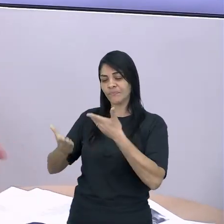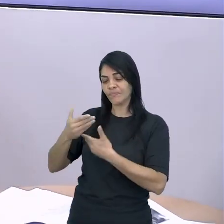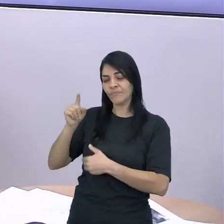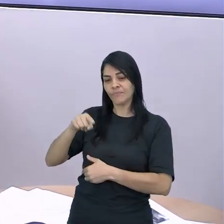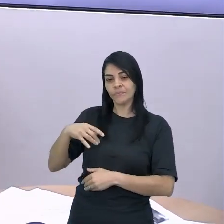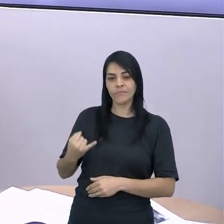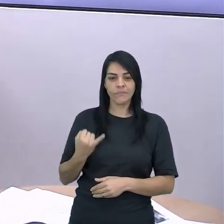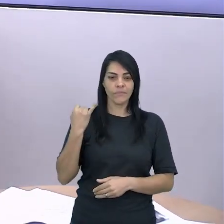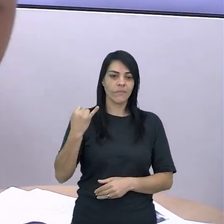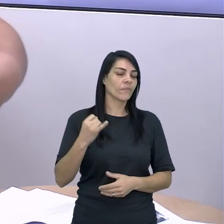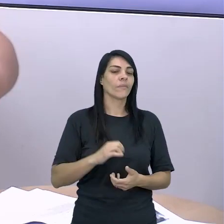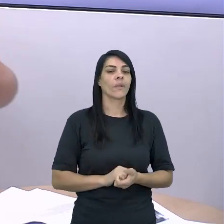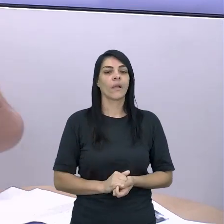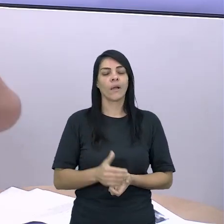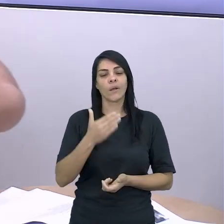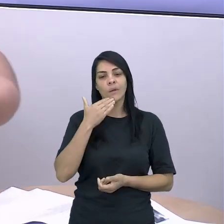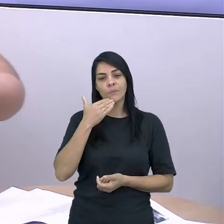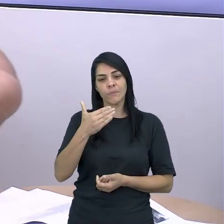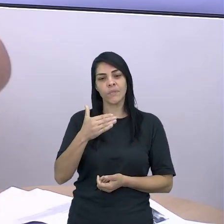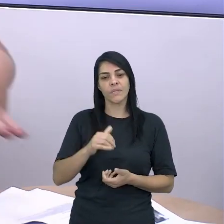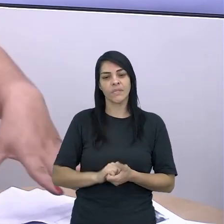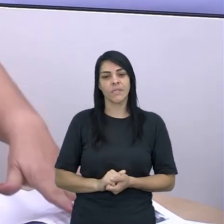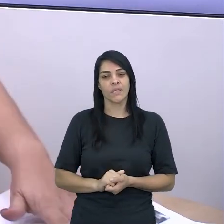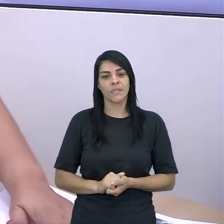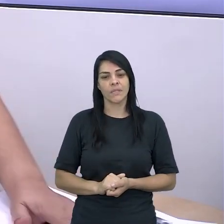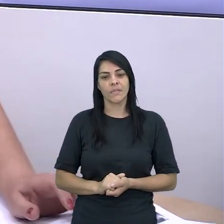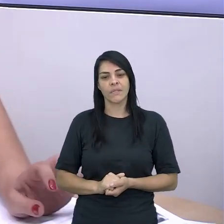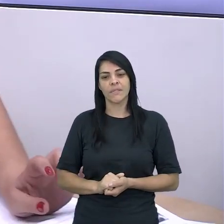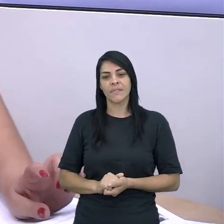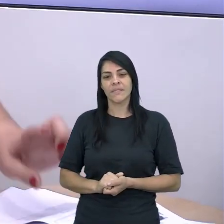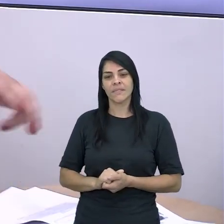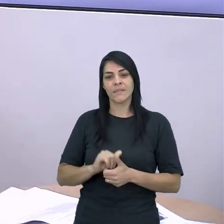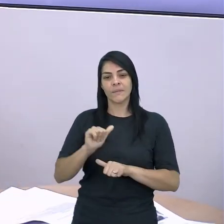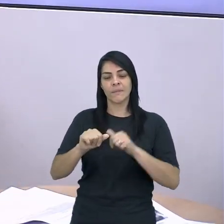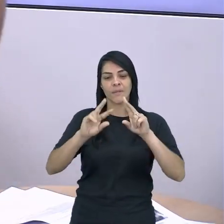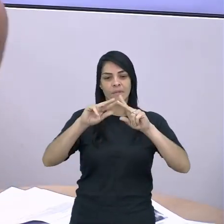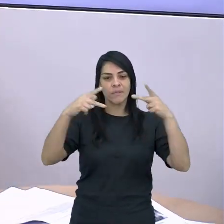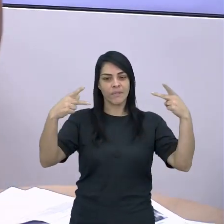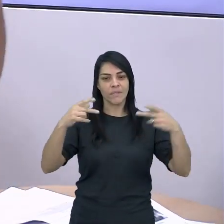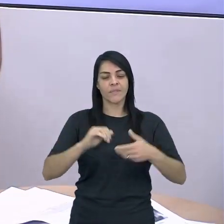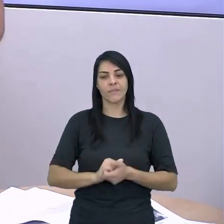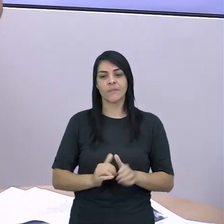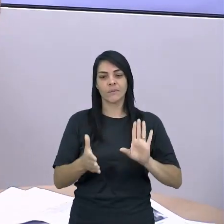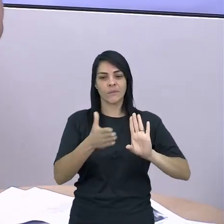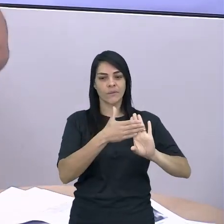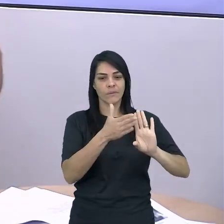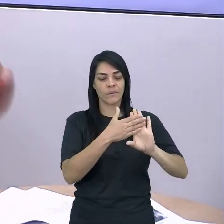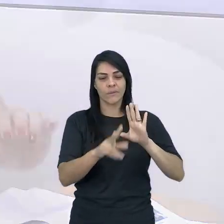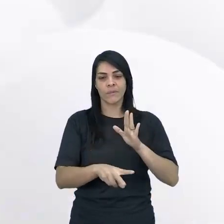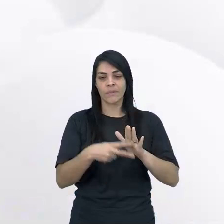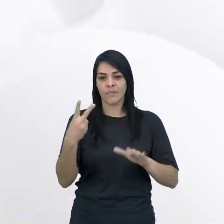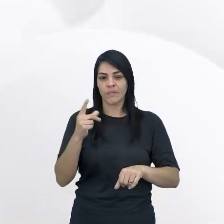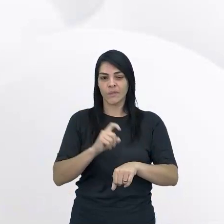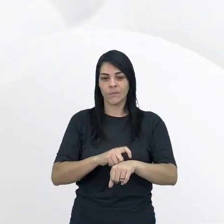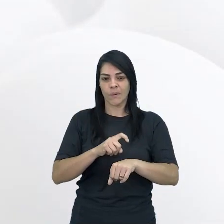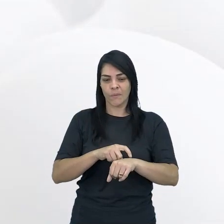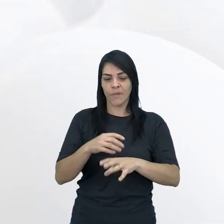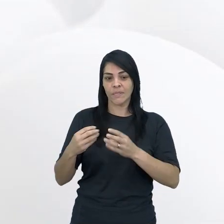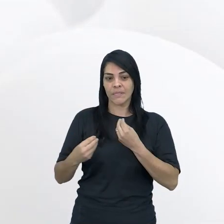bom. Aí eu vou pedir para mudar o PPT, né? Mudar o slide, porque a gente vai propor um segundo momento de